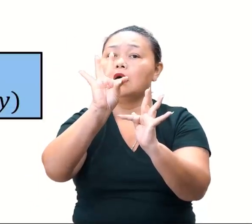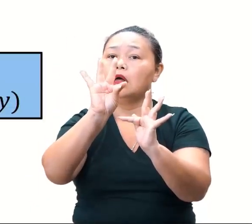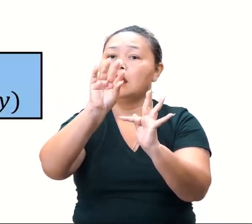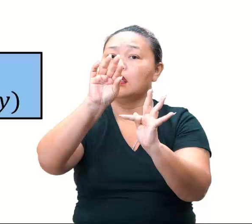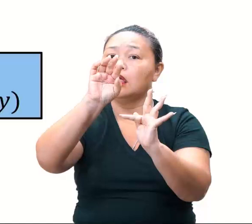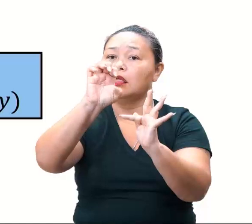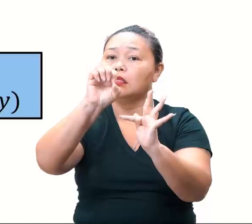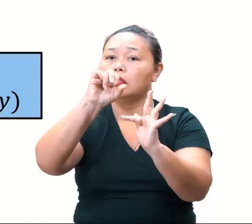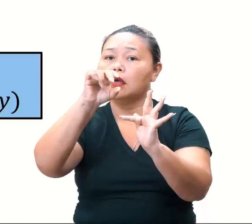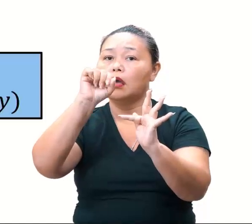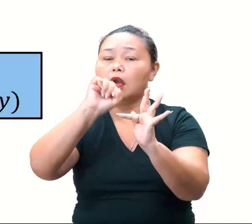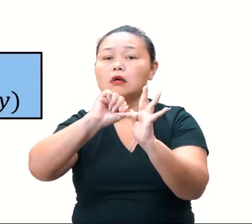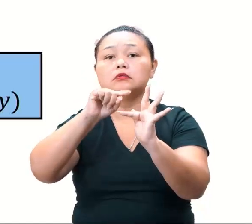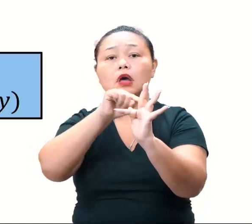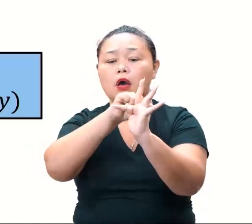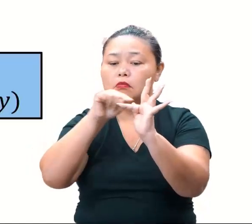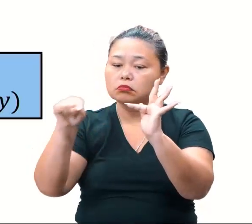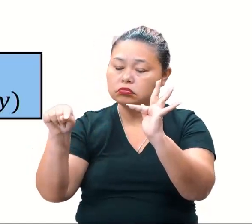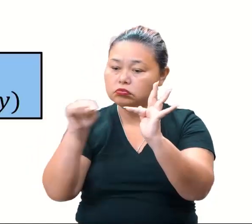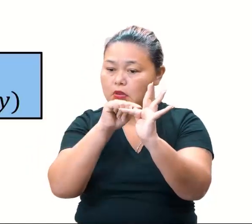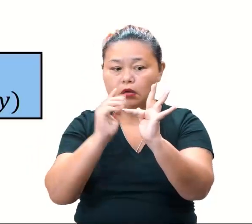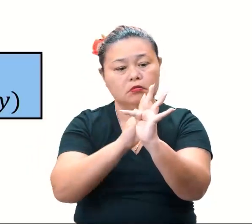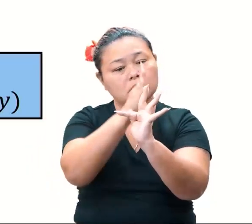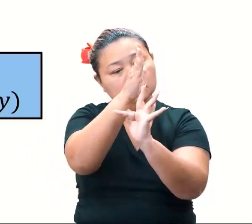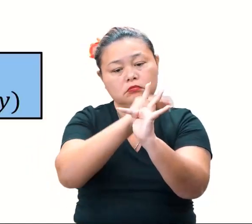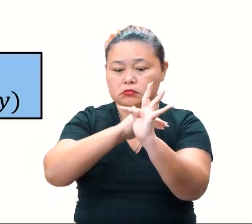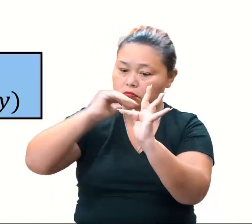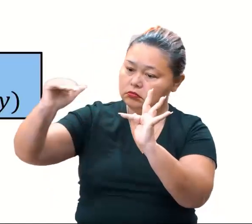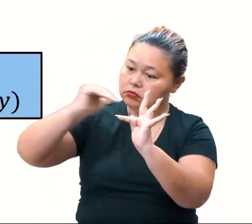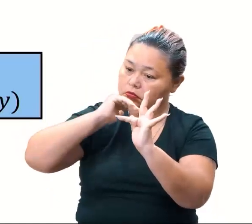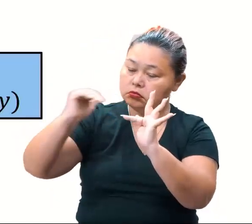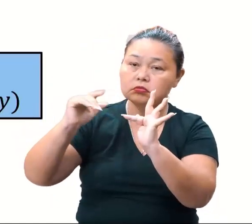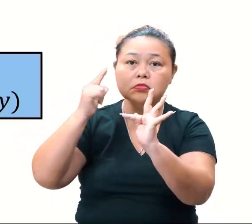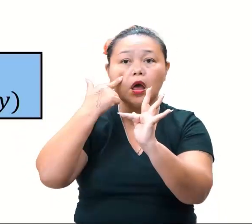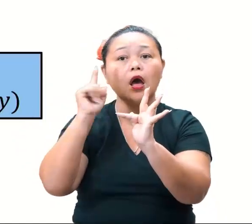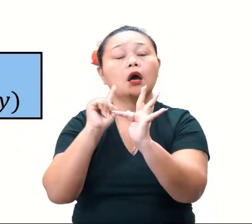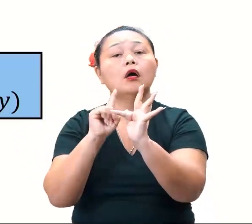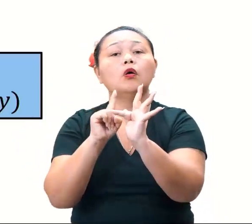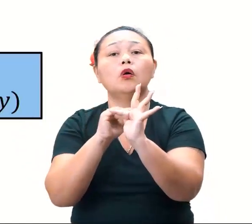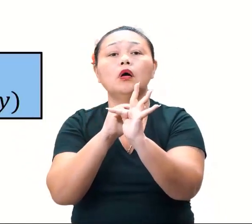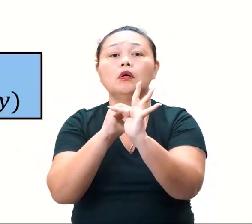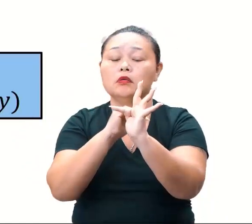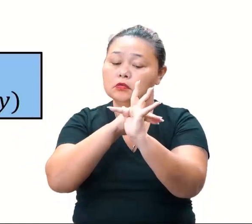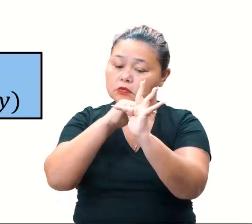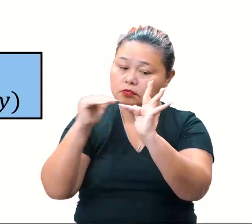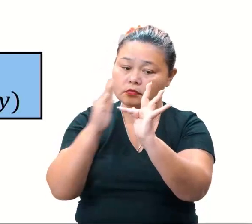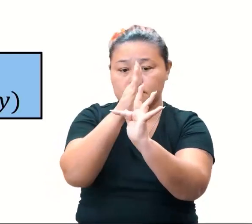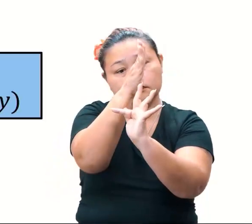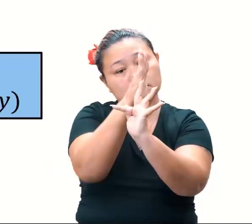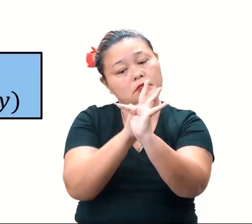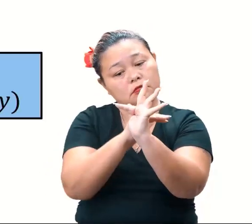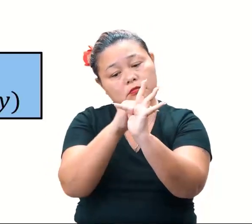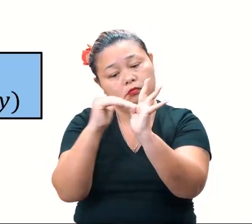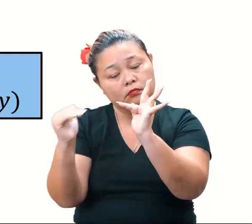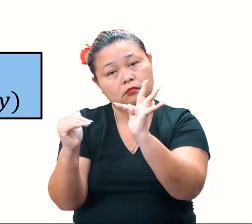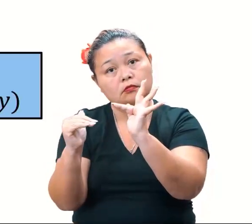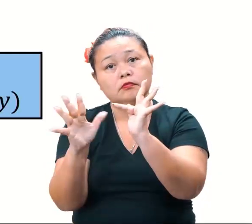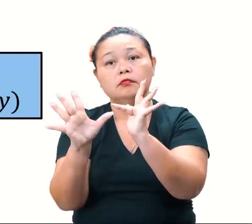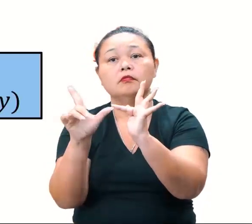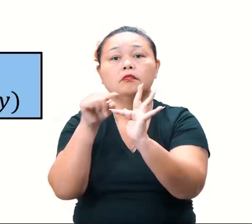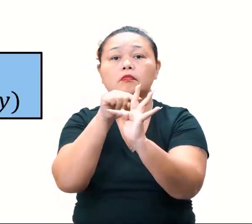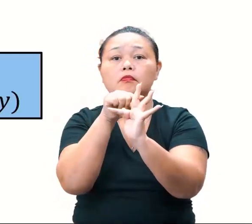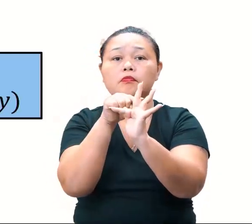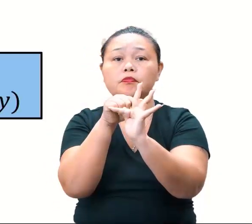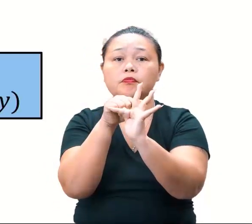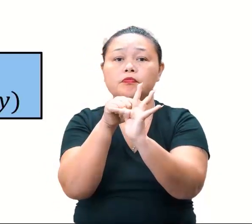retas concorrentes, retas perpendiculares. E aí mostramos que quando elas são perpendiculares, elas vão formar,